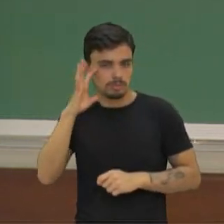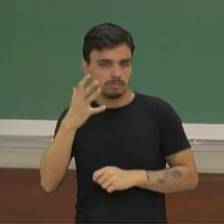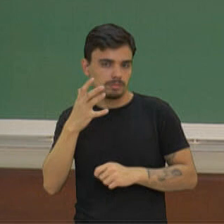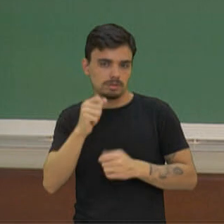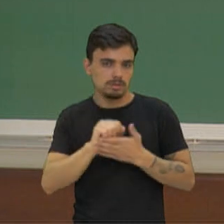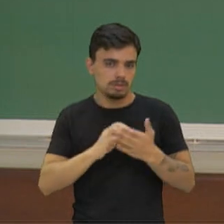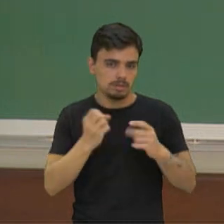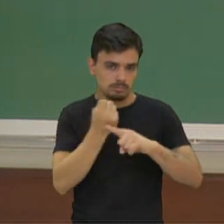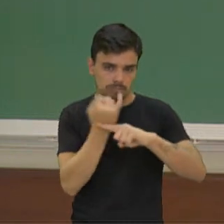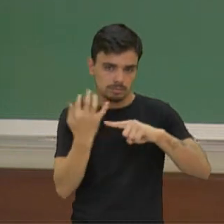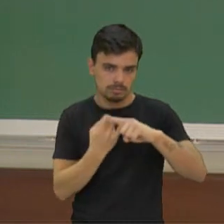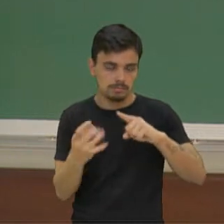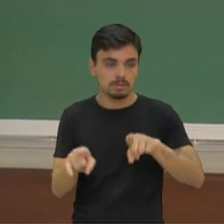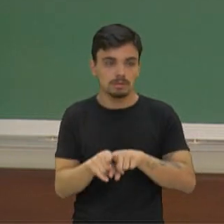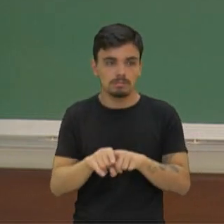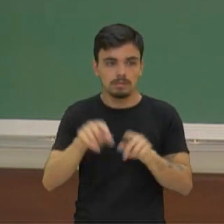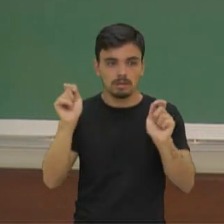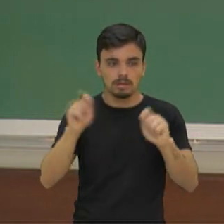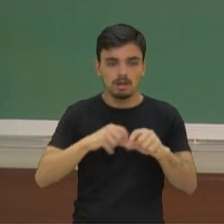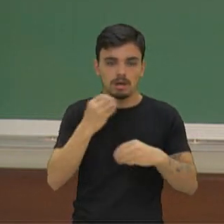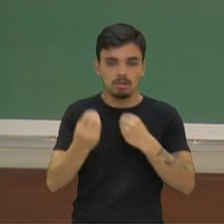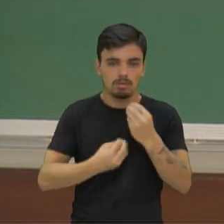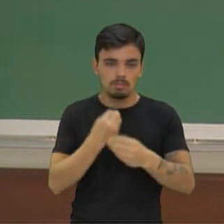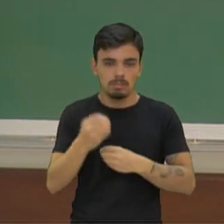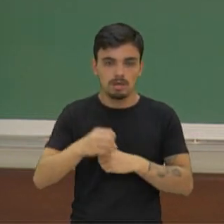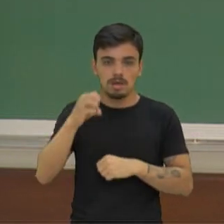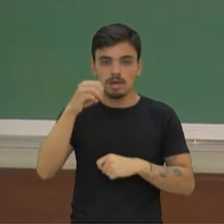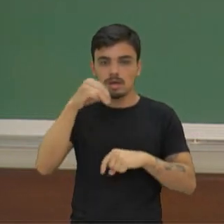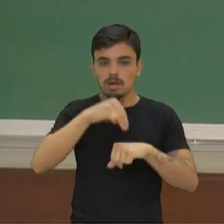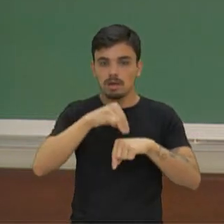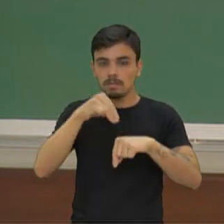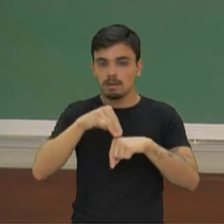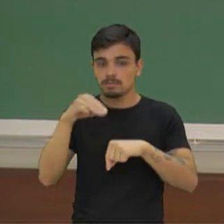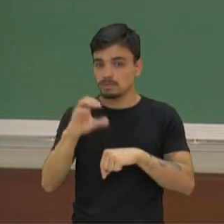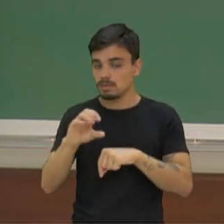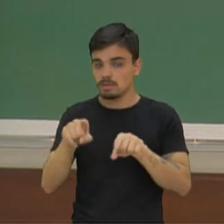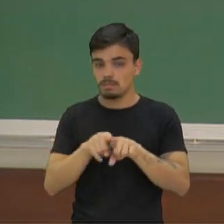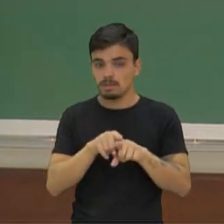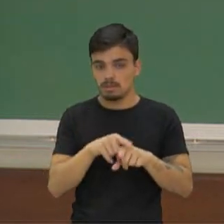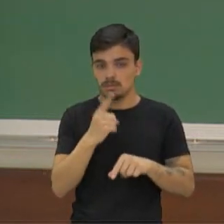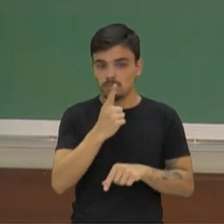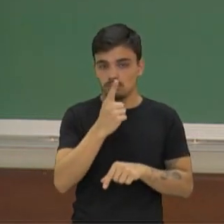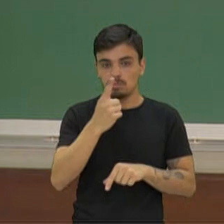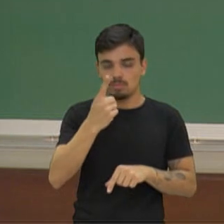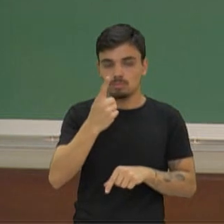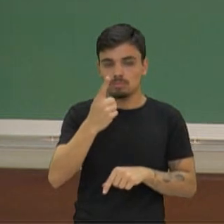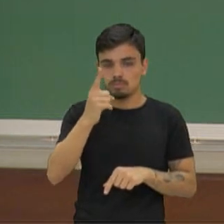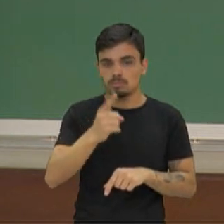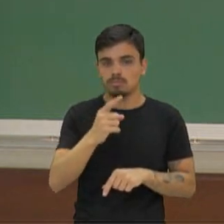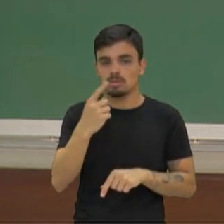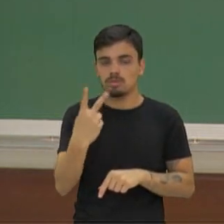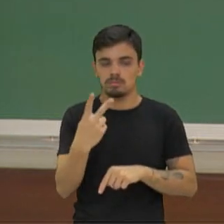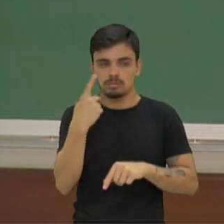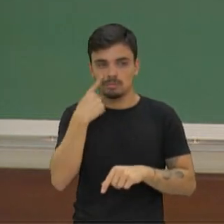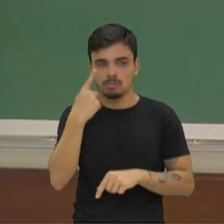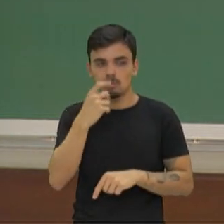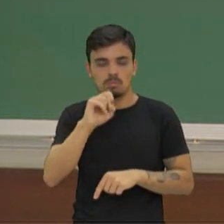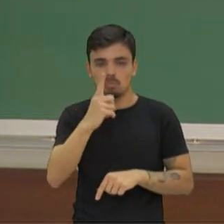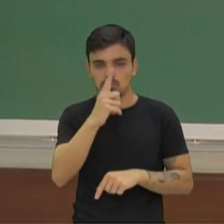frações. Você pode fazer o mínimo múltiplo comum entre 12 e 8, né? E descobrir que é 24.